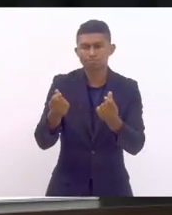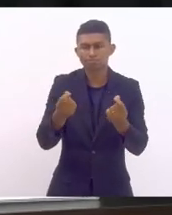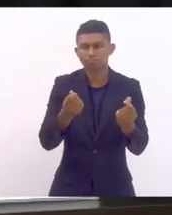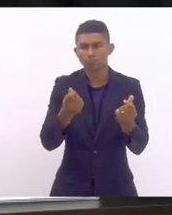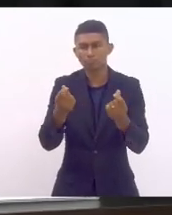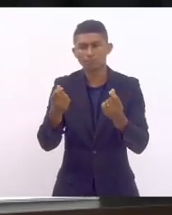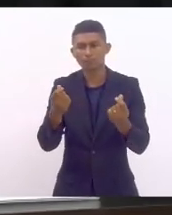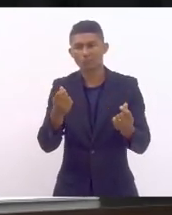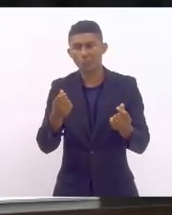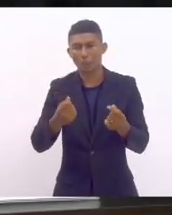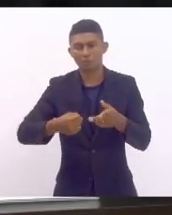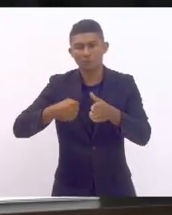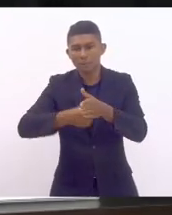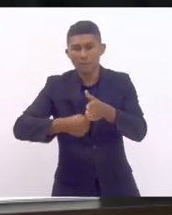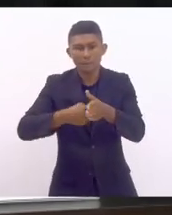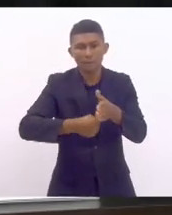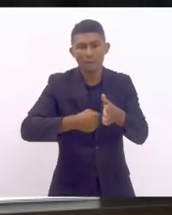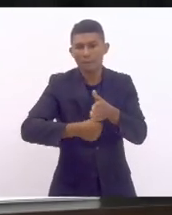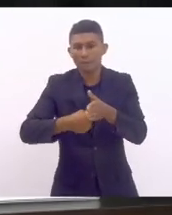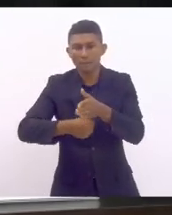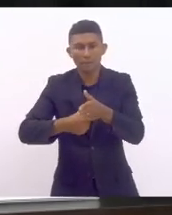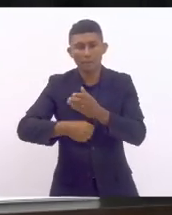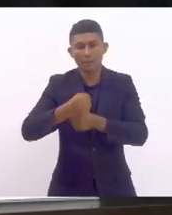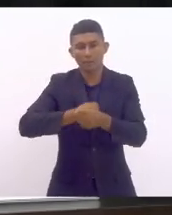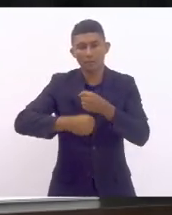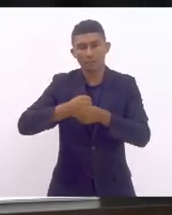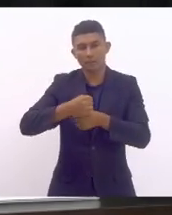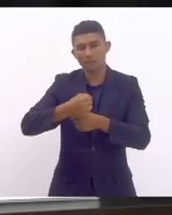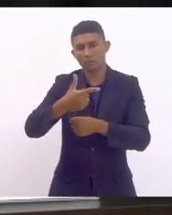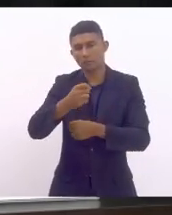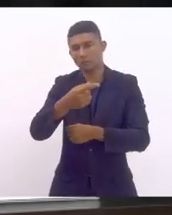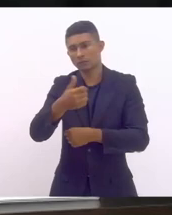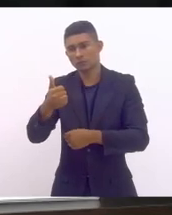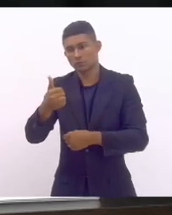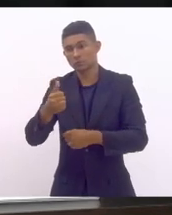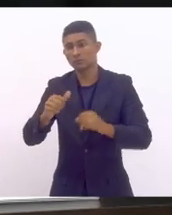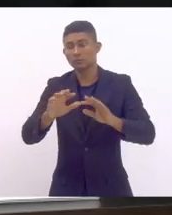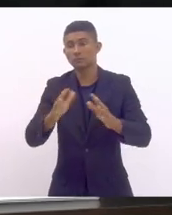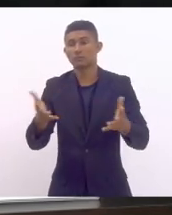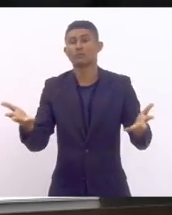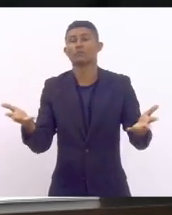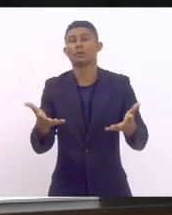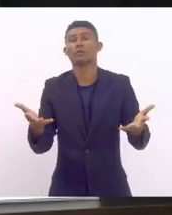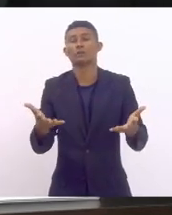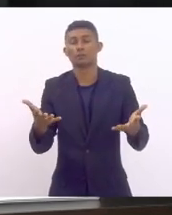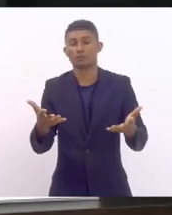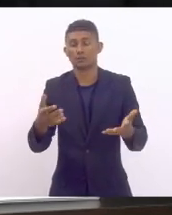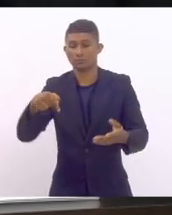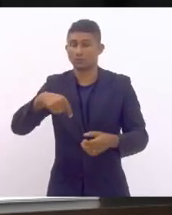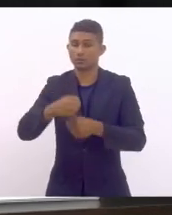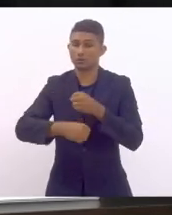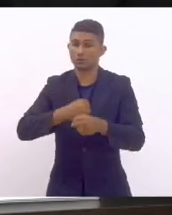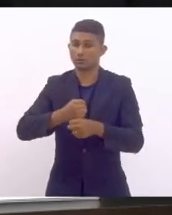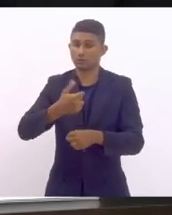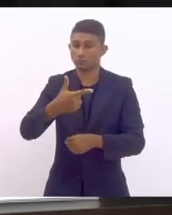dando uma briga quanto que aconteceu em 21 mas é já na execução de 2022